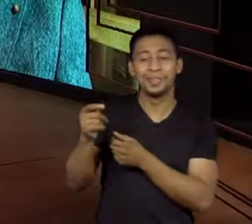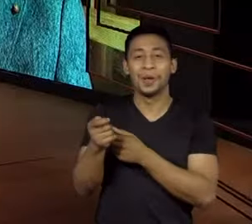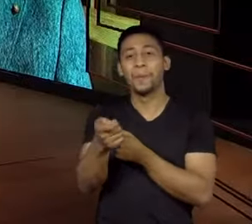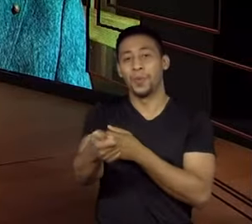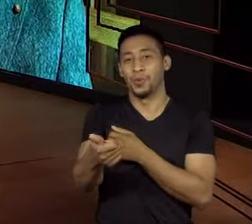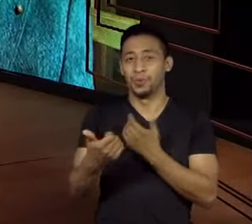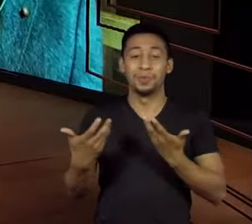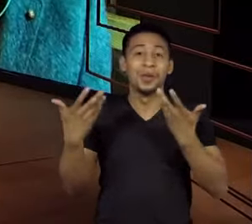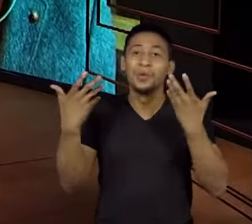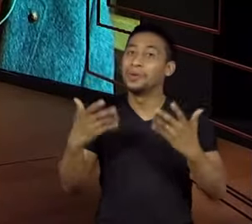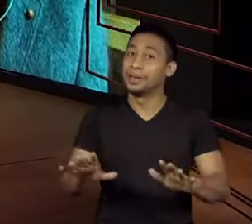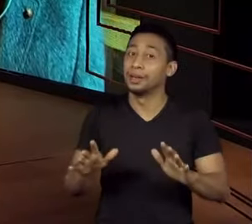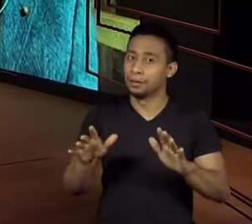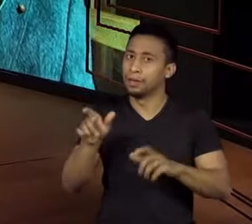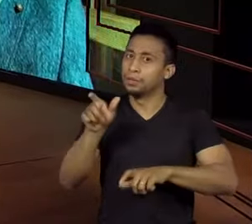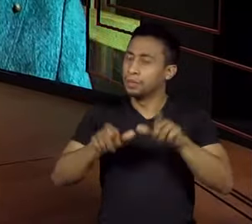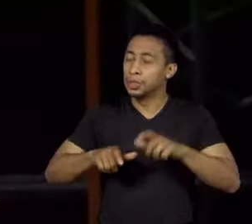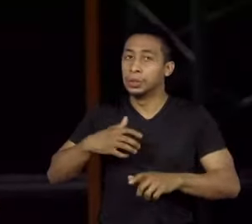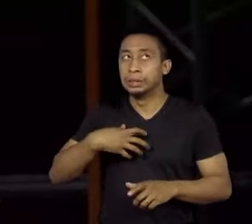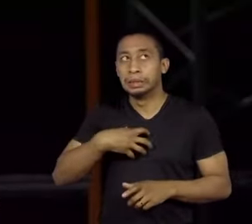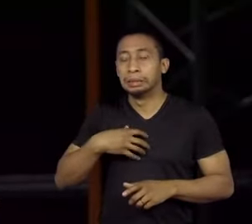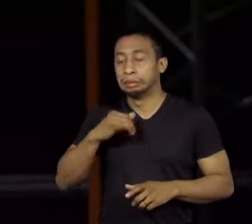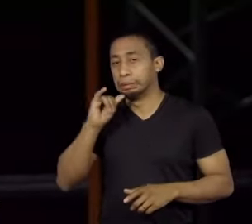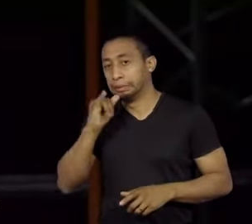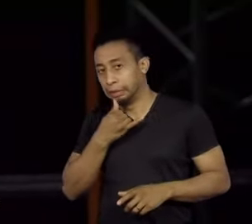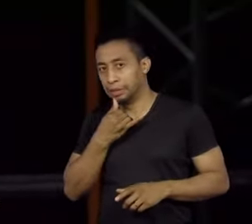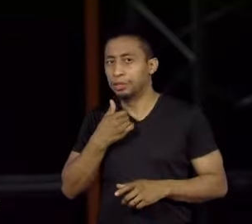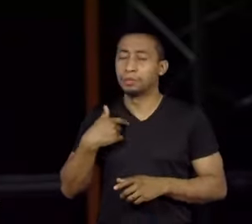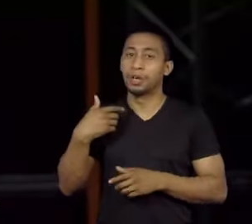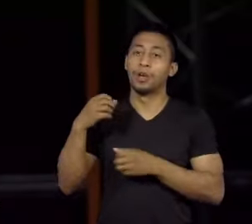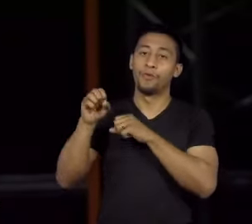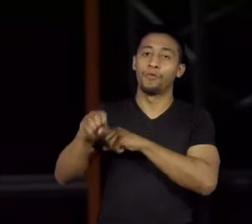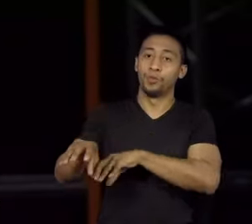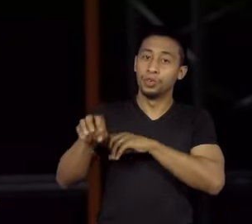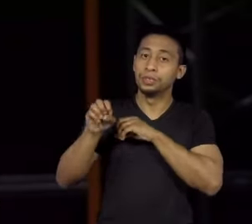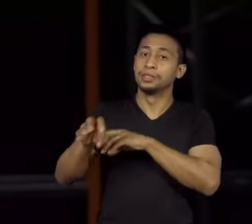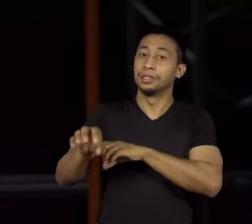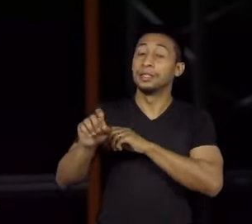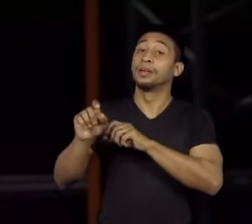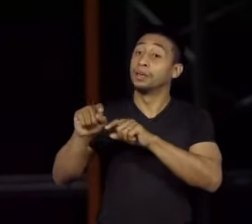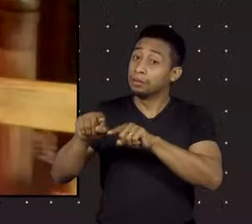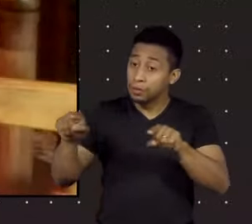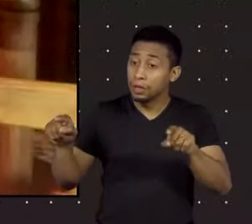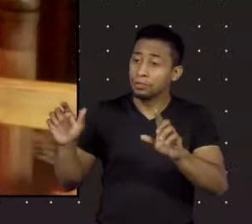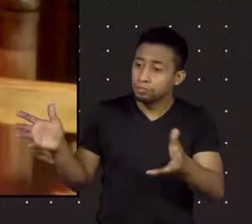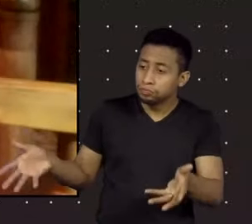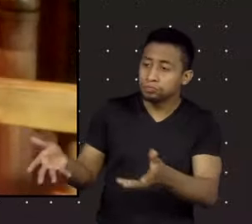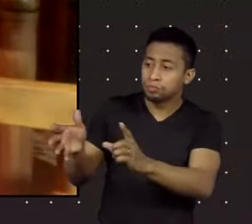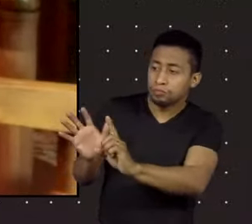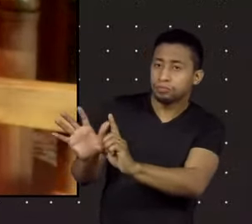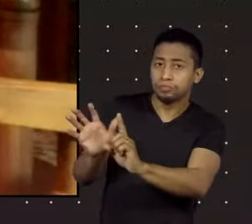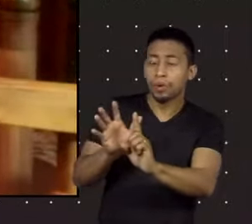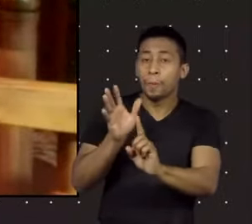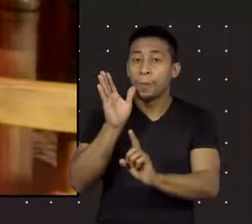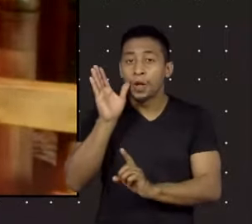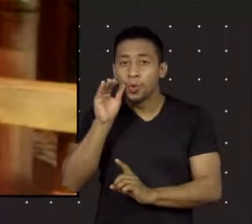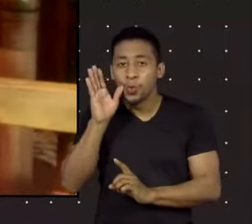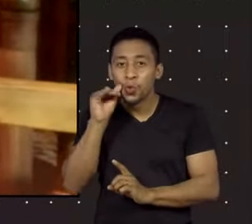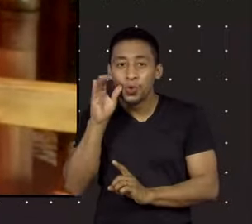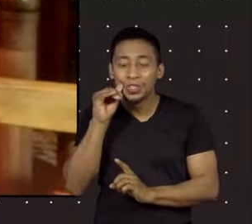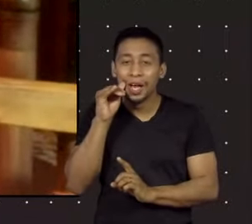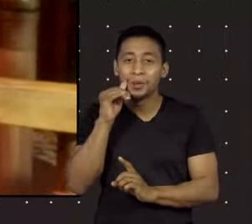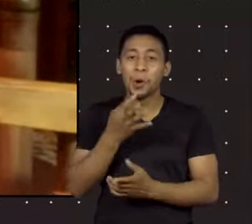não vou lá para dar aulas enciclopédicas, né? Eu procuro apenas provocar um pouco o ouvinte com as suas... para a curiosidade do ouvinte para ouvir